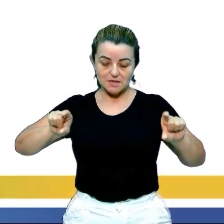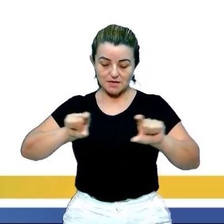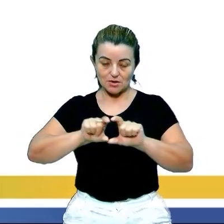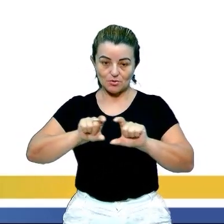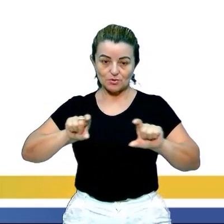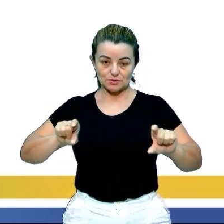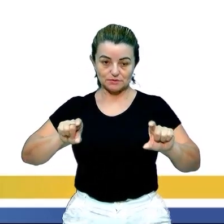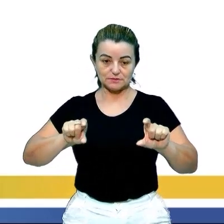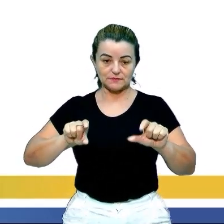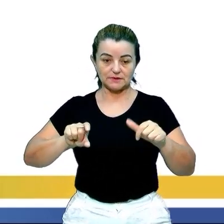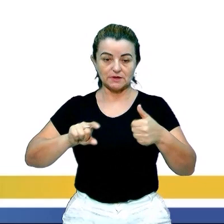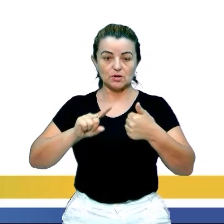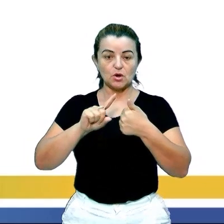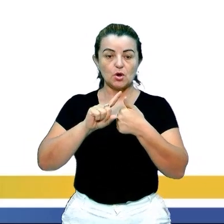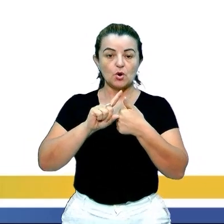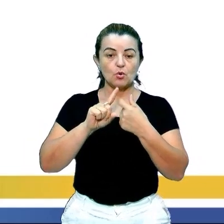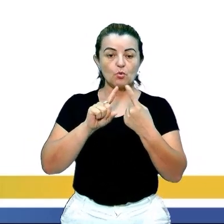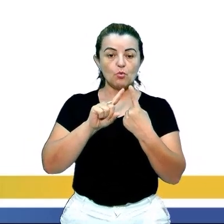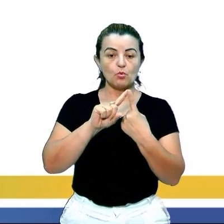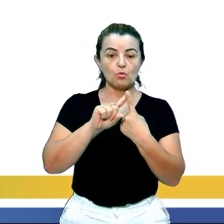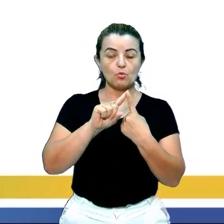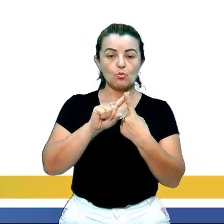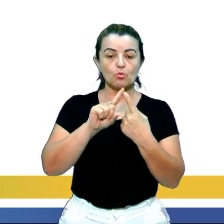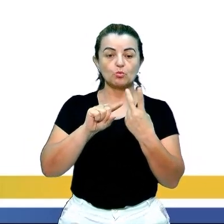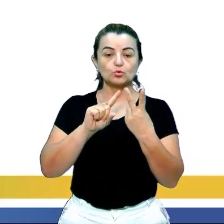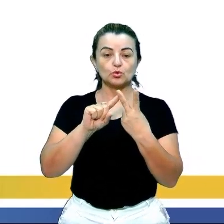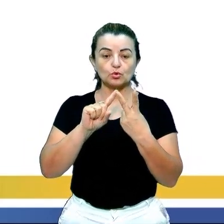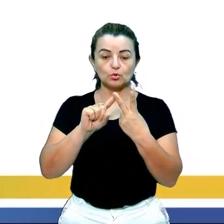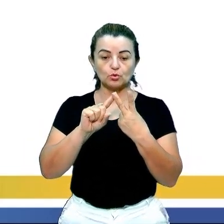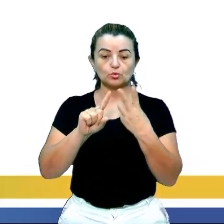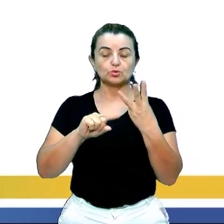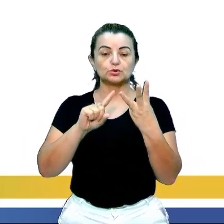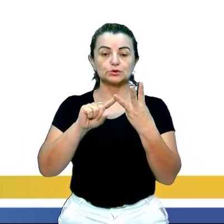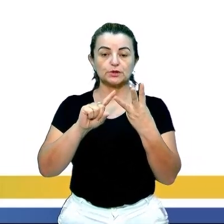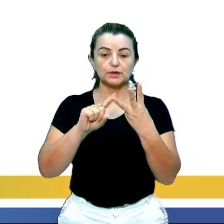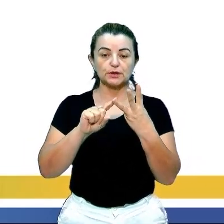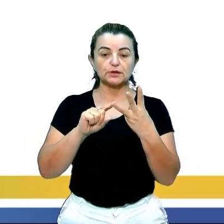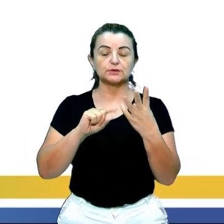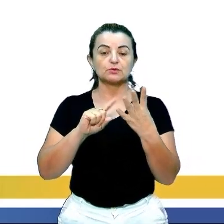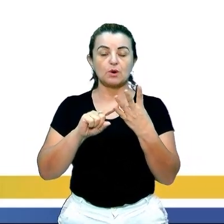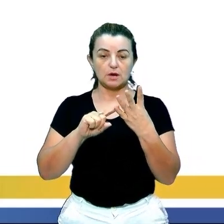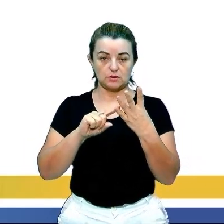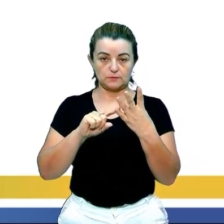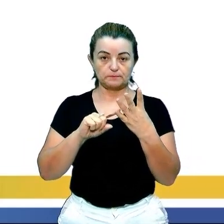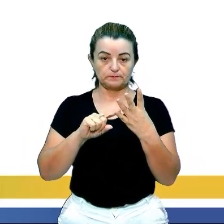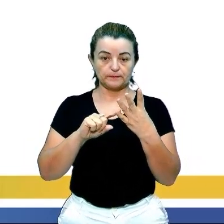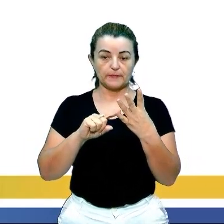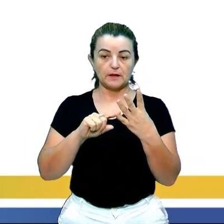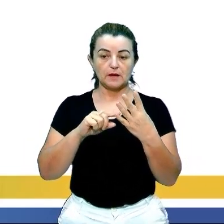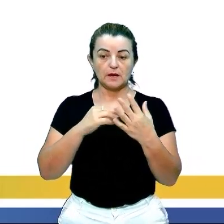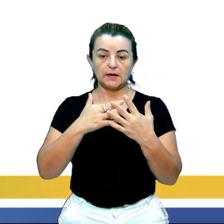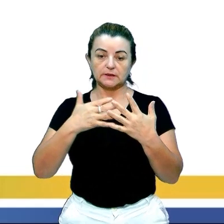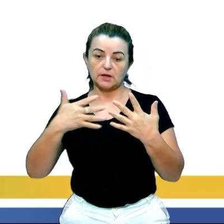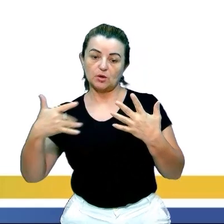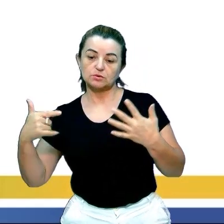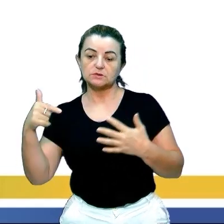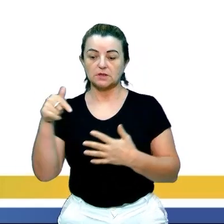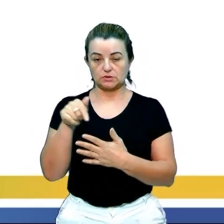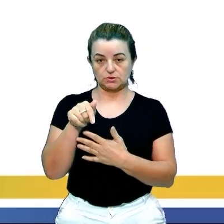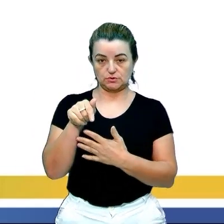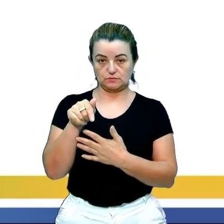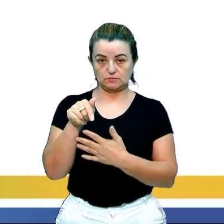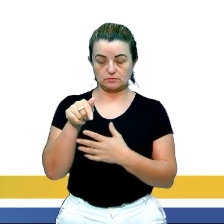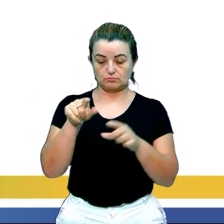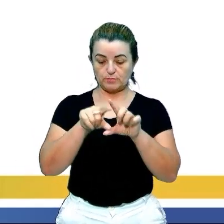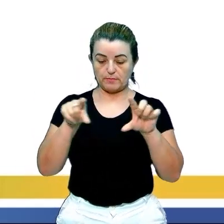Vamos ter o período 1, lá com o hidrogênio, o período 2 que começa com o lítio, o 3 até o 7, certo? E